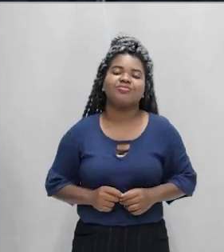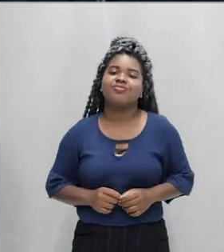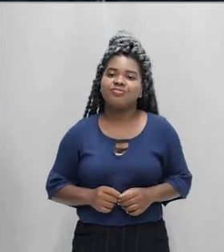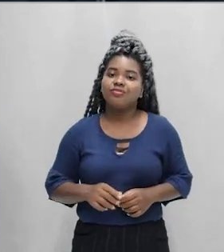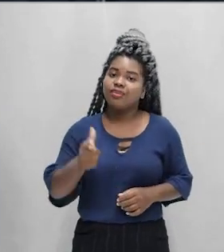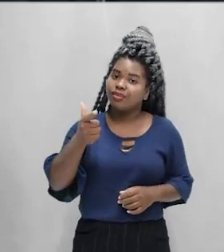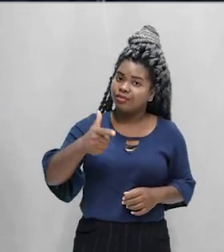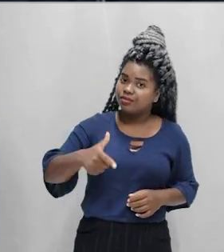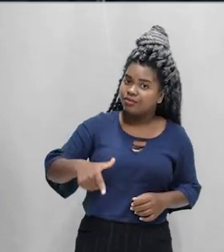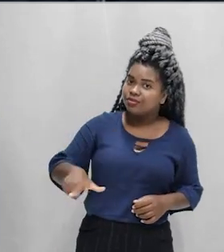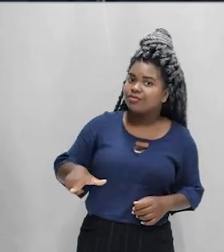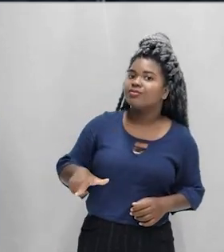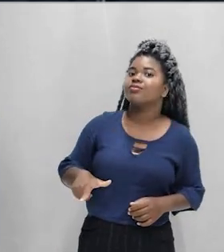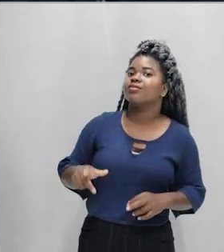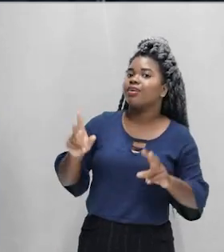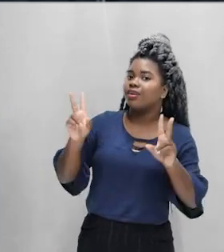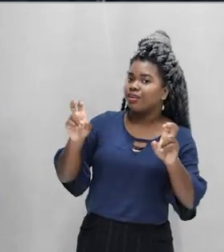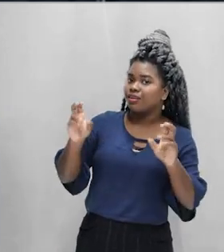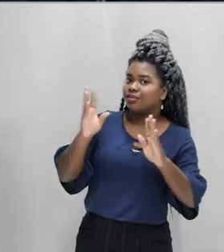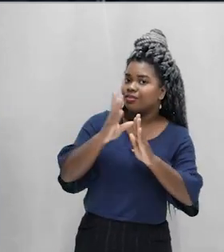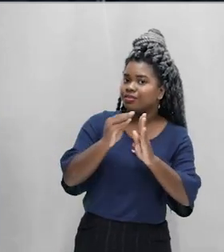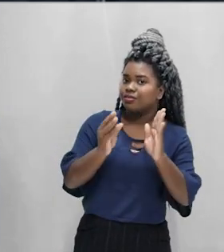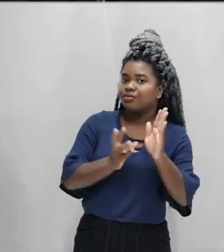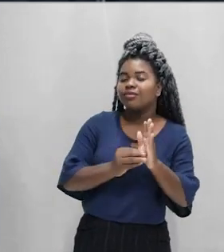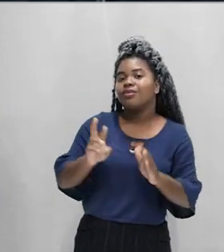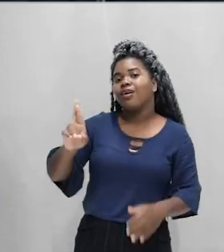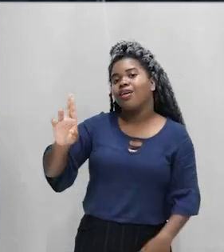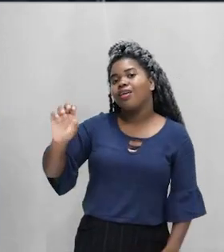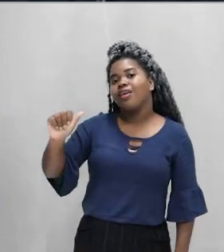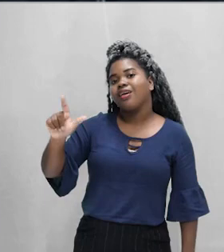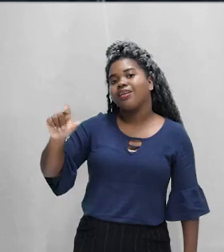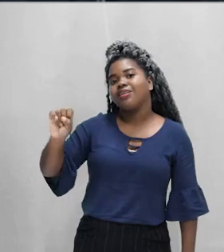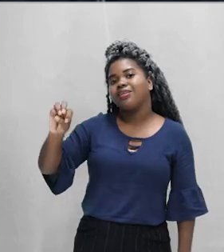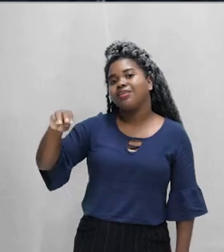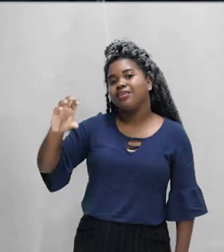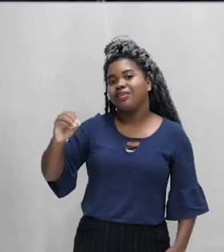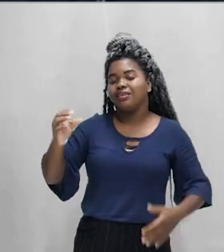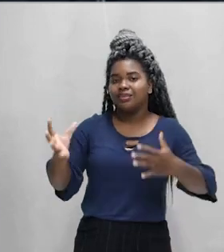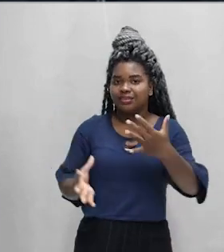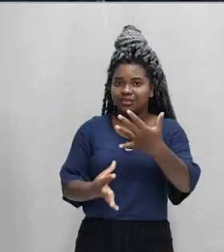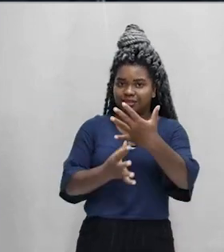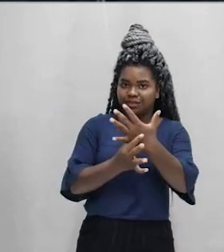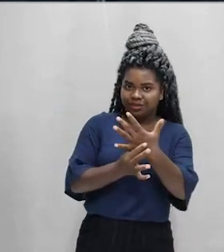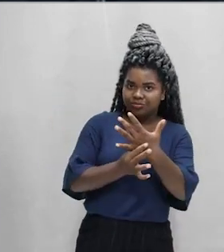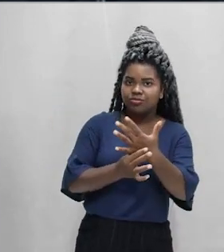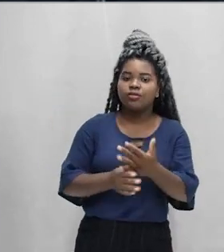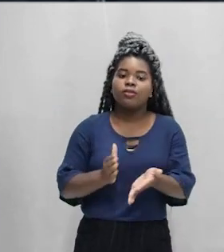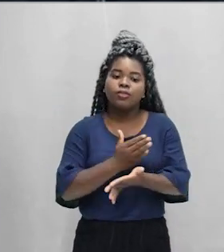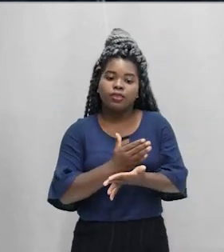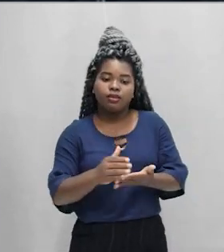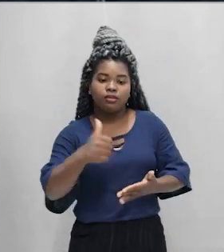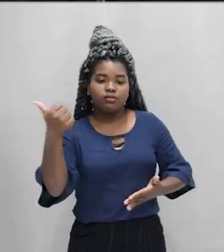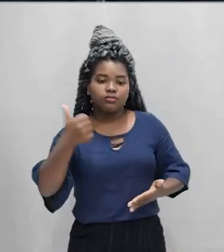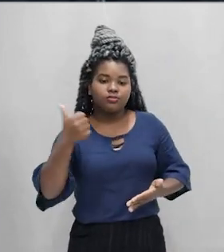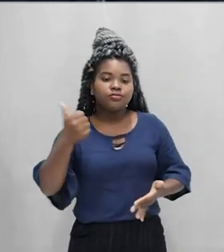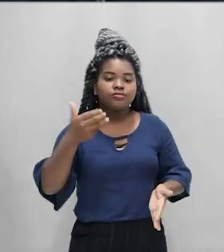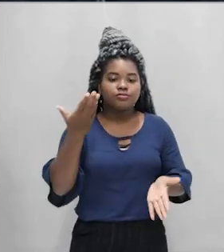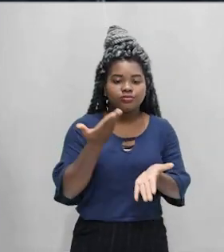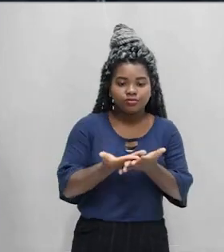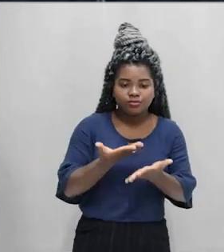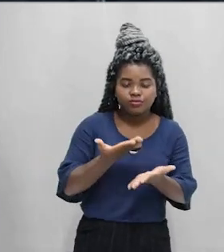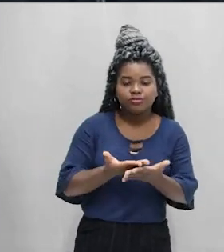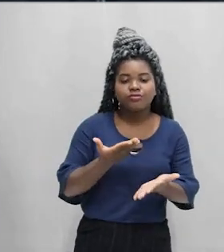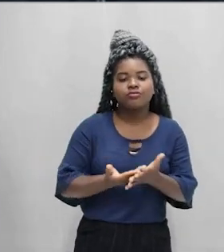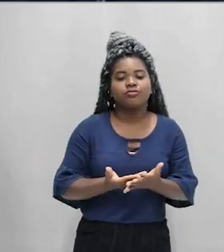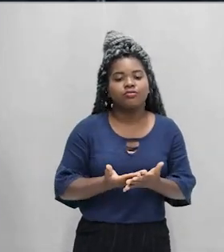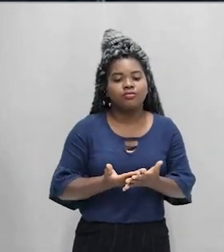dar continuidade ao assunto realismo em Portugal, tá? Começamos na primeira aula falando do realismo, do